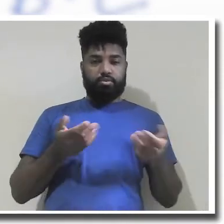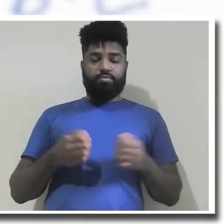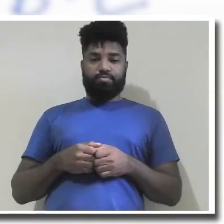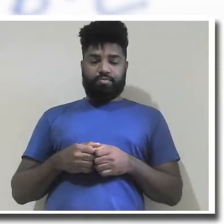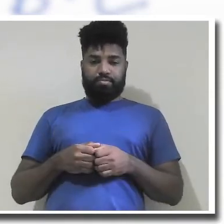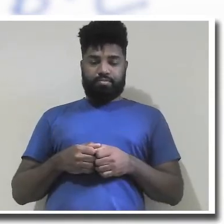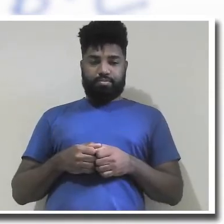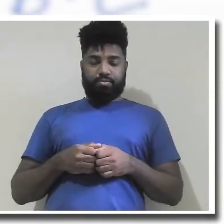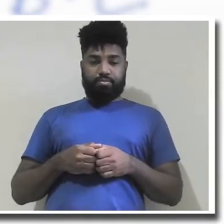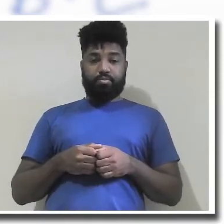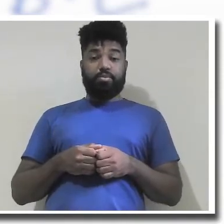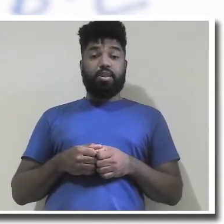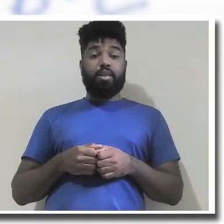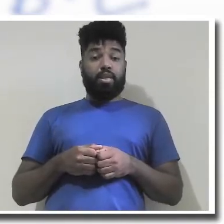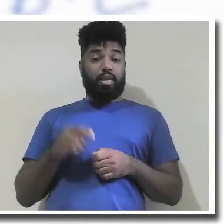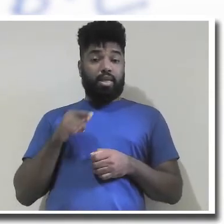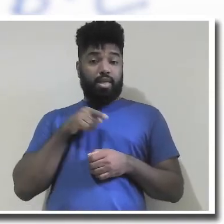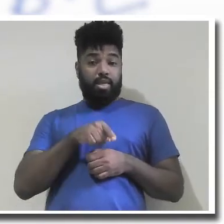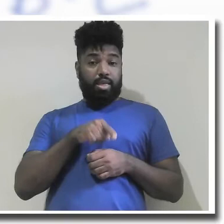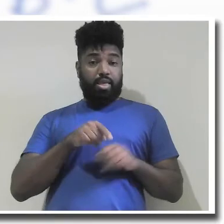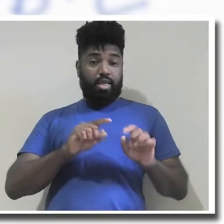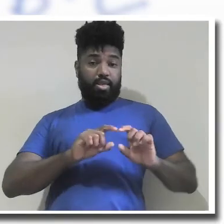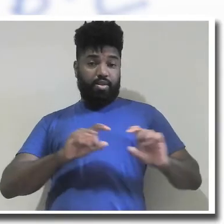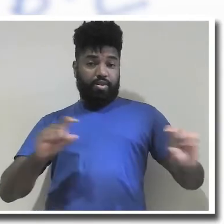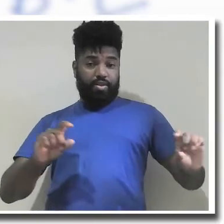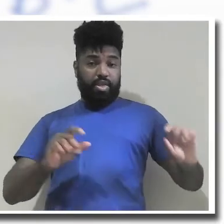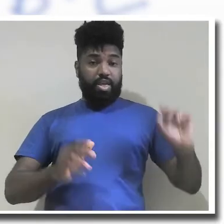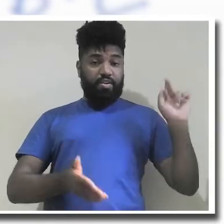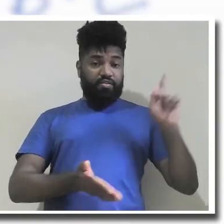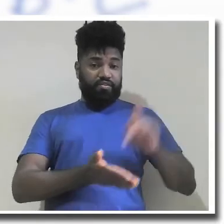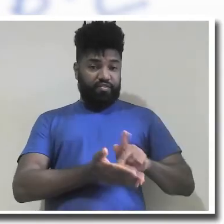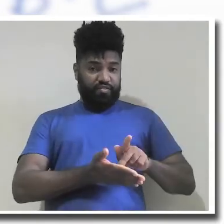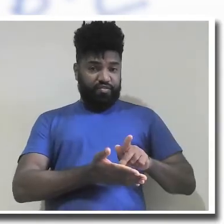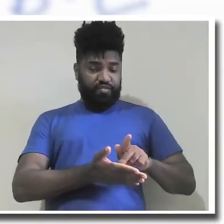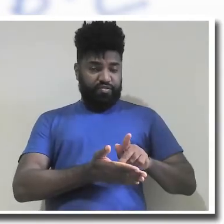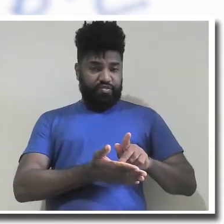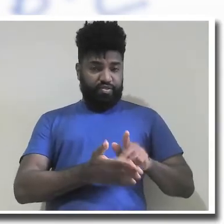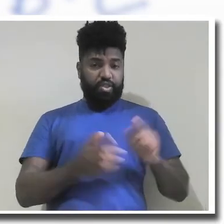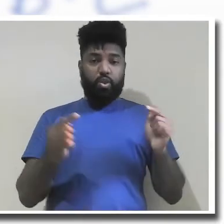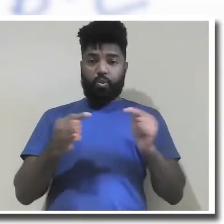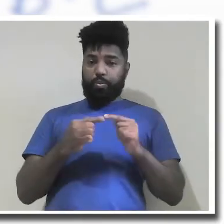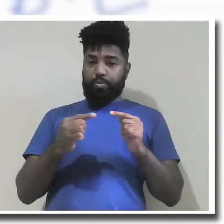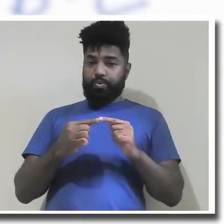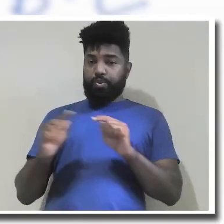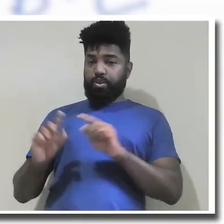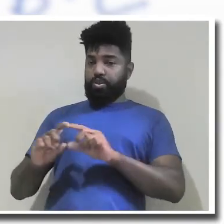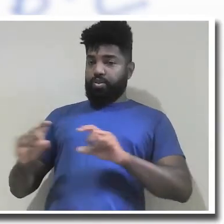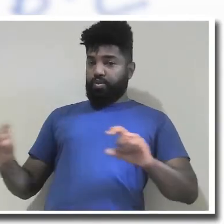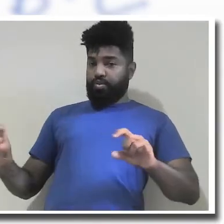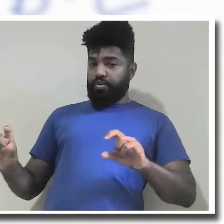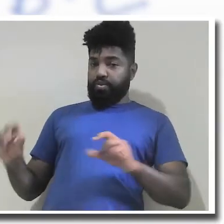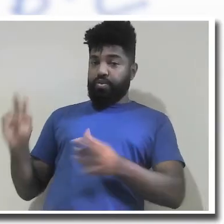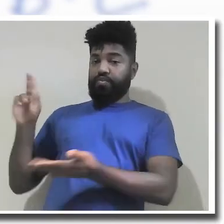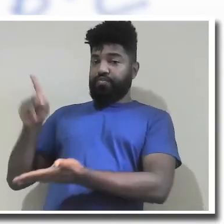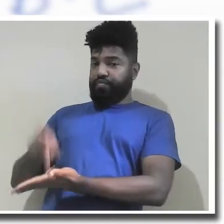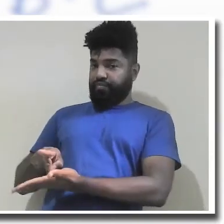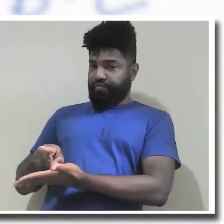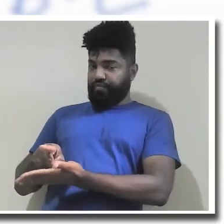afirmação ser verdadeira implica nesta afirmação ser